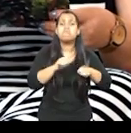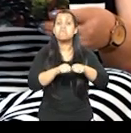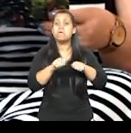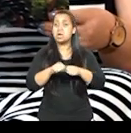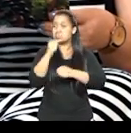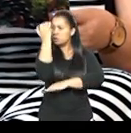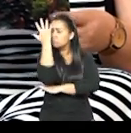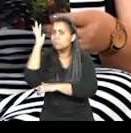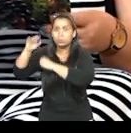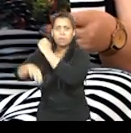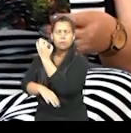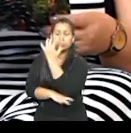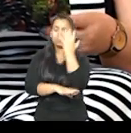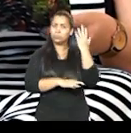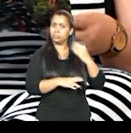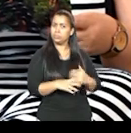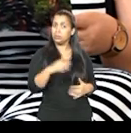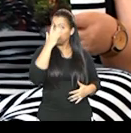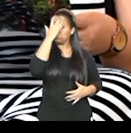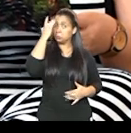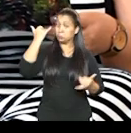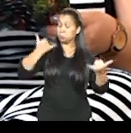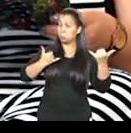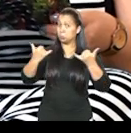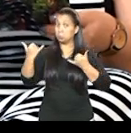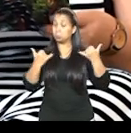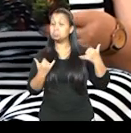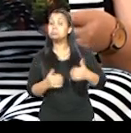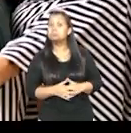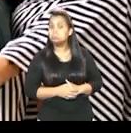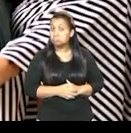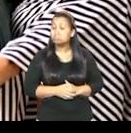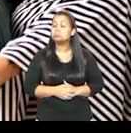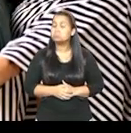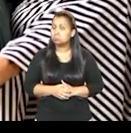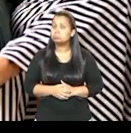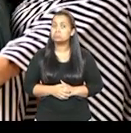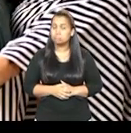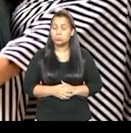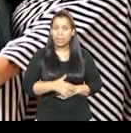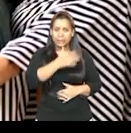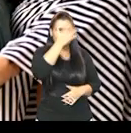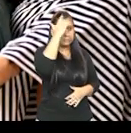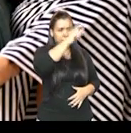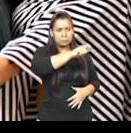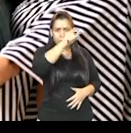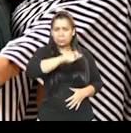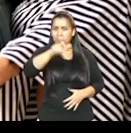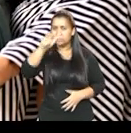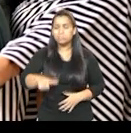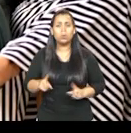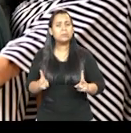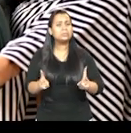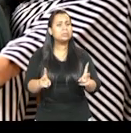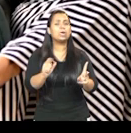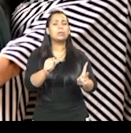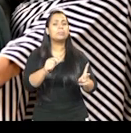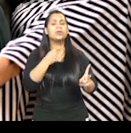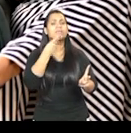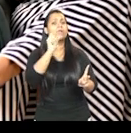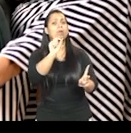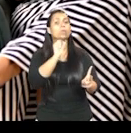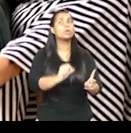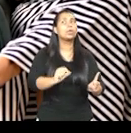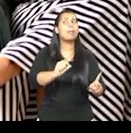e estranhos rumores começaram a circular. Os seres humanos têm sempre uma tendência para